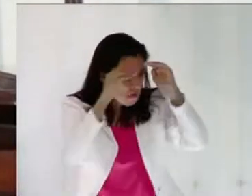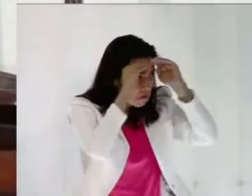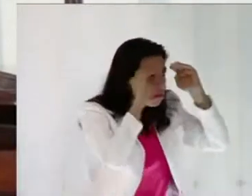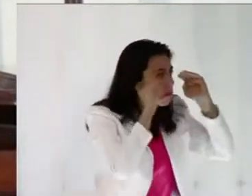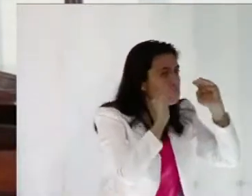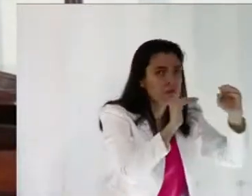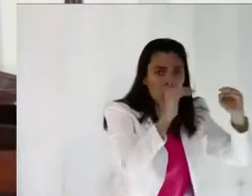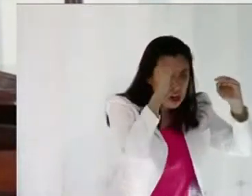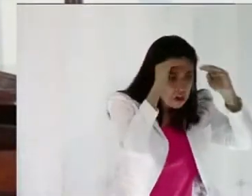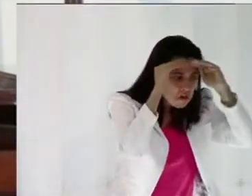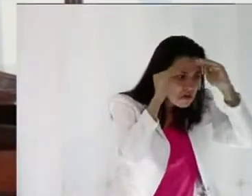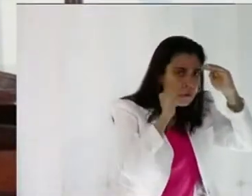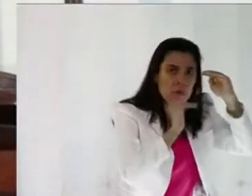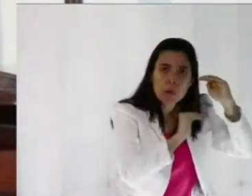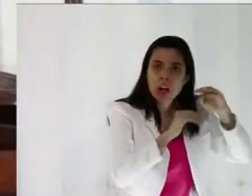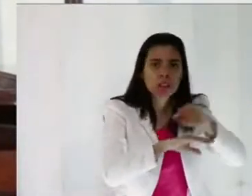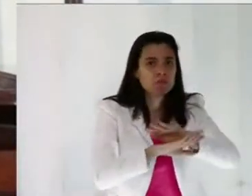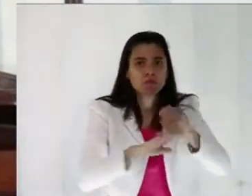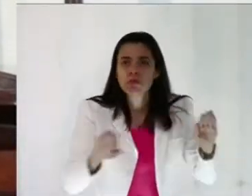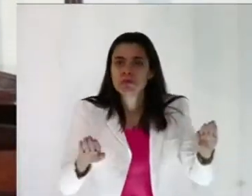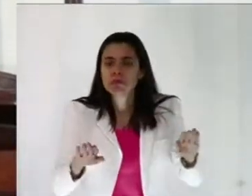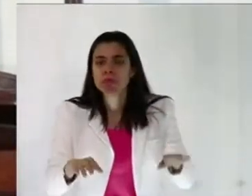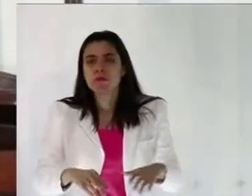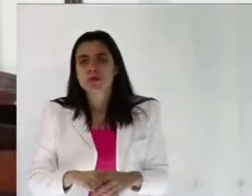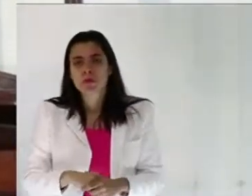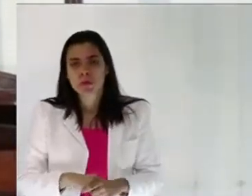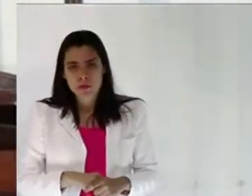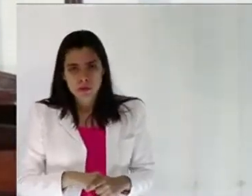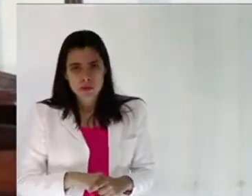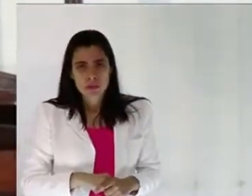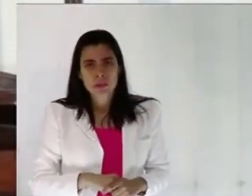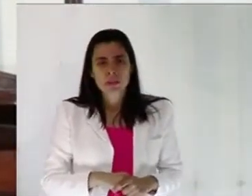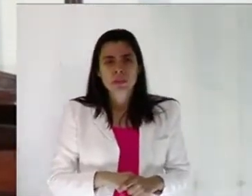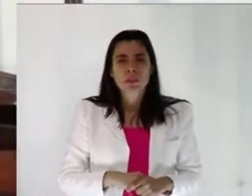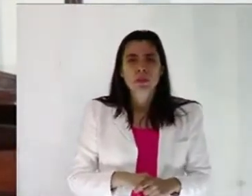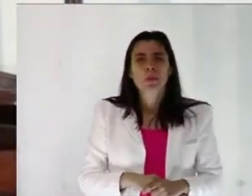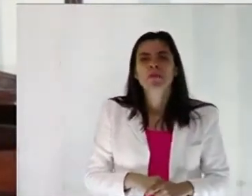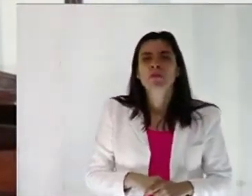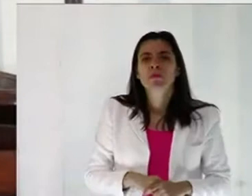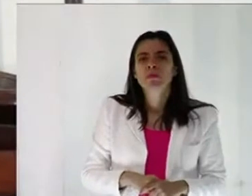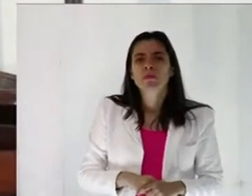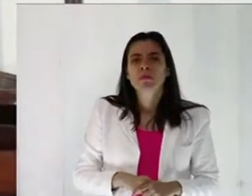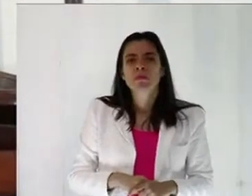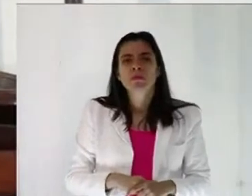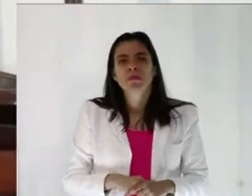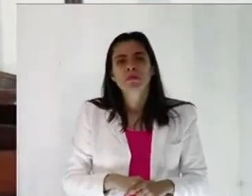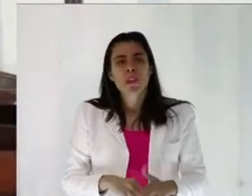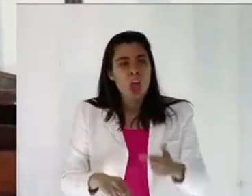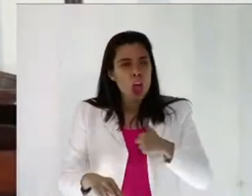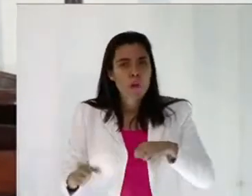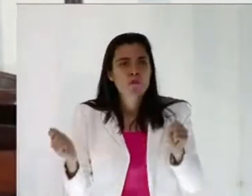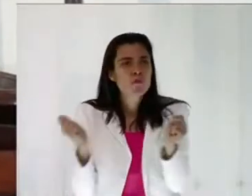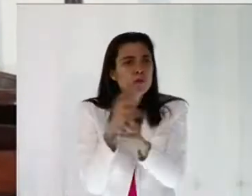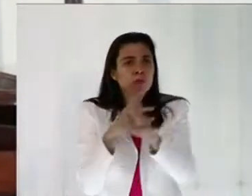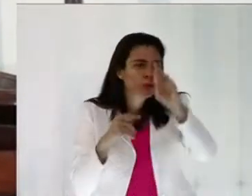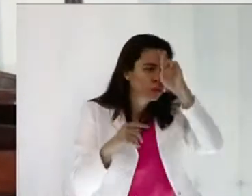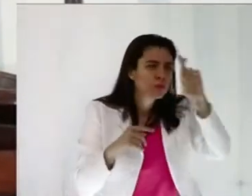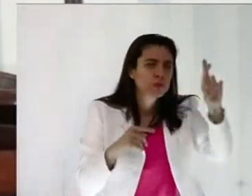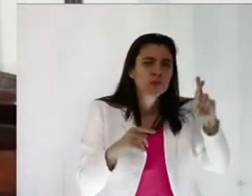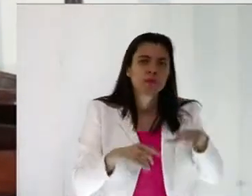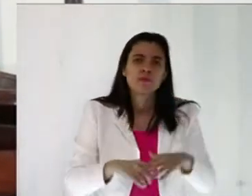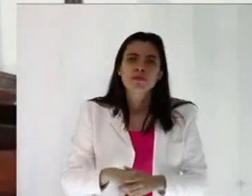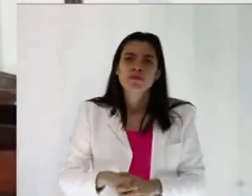e obediência. Por várias vezes nesse texto lido, a palavra ou a expressão eis-me aqui